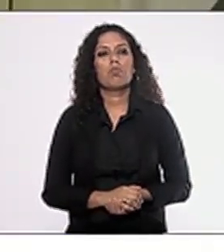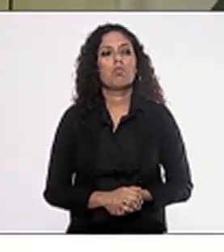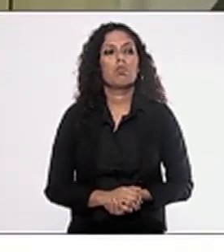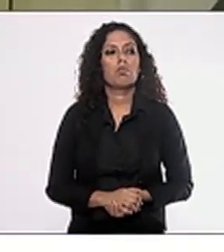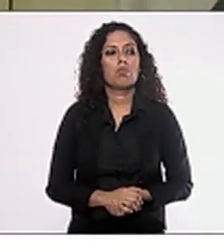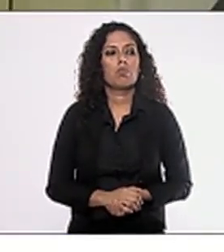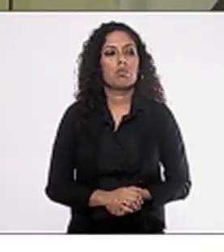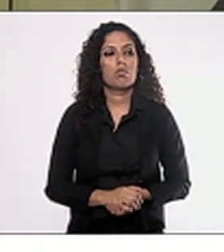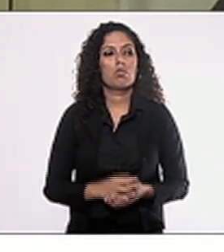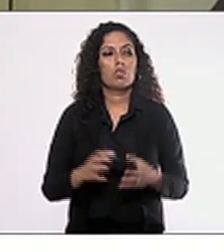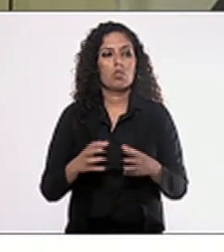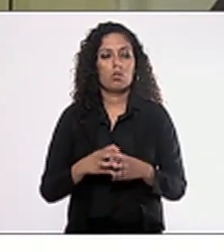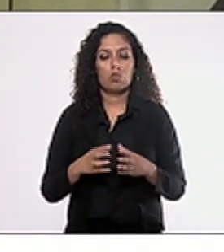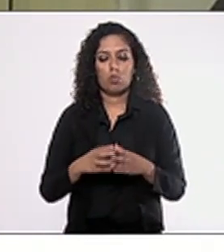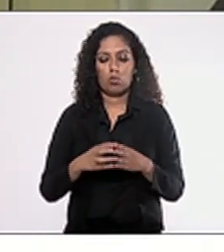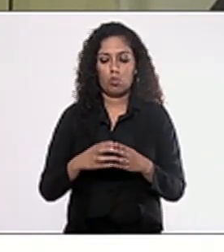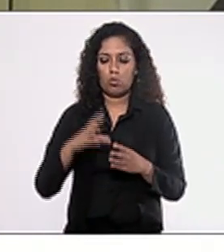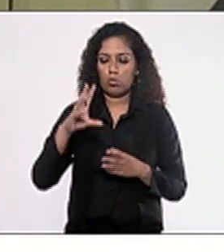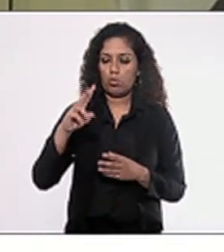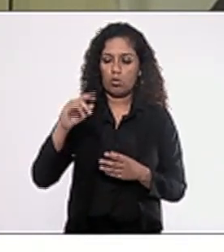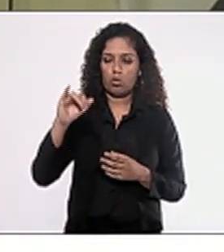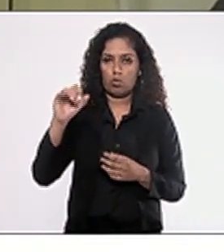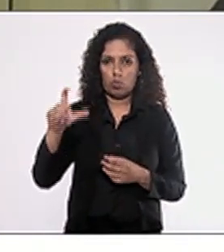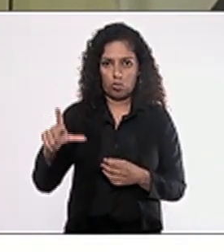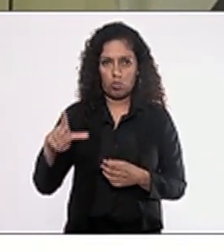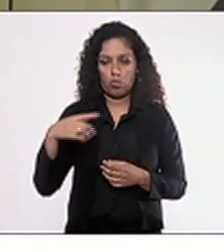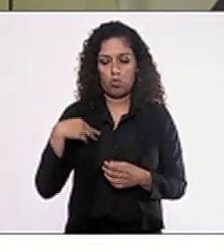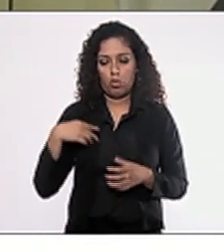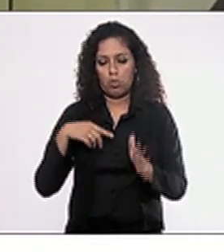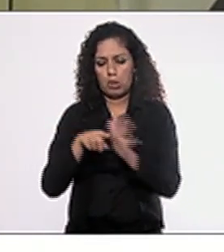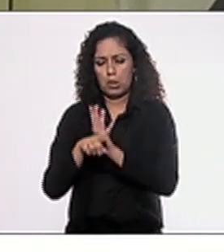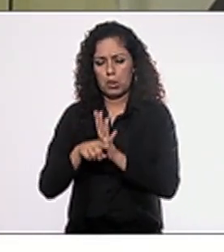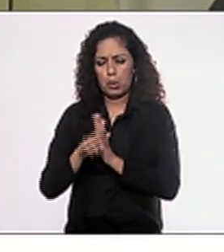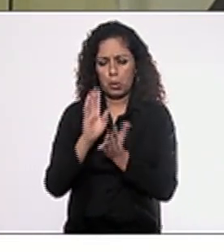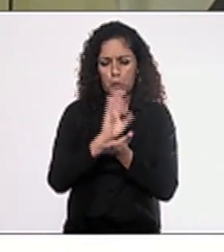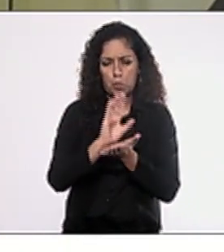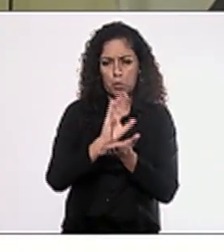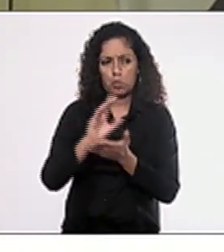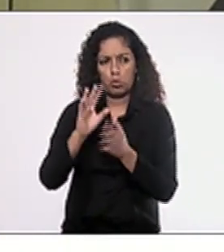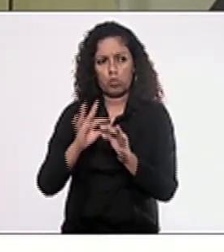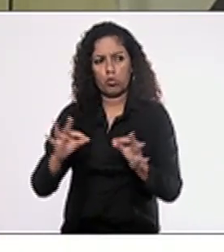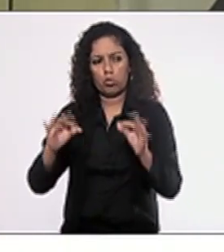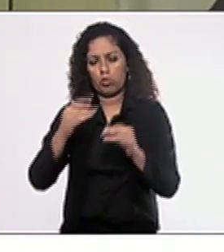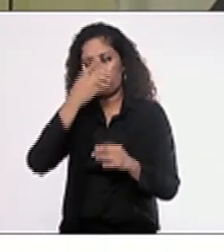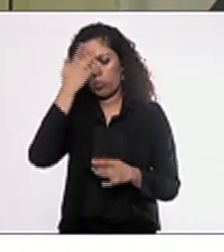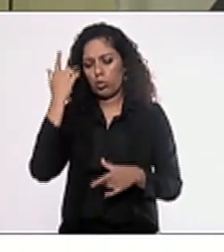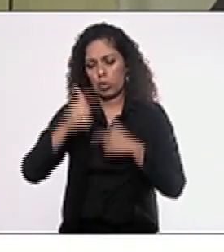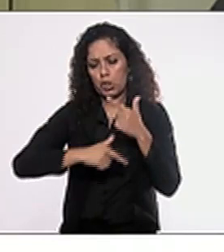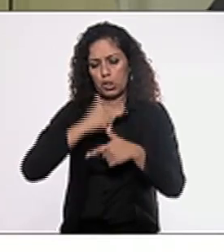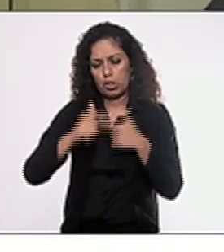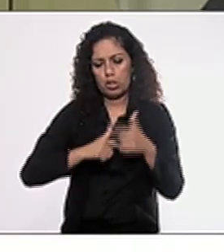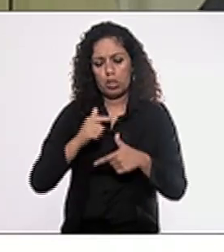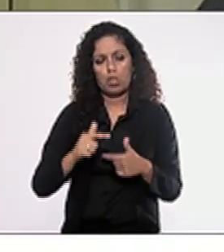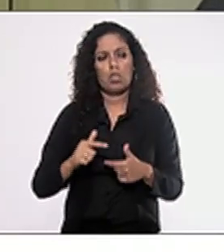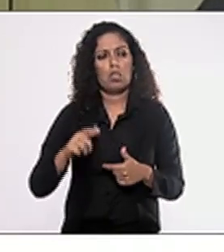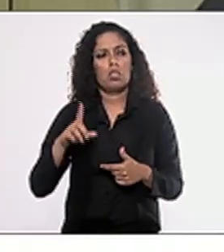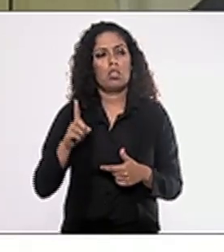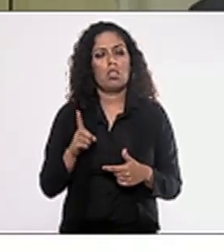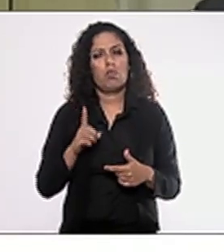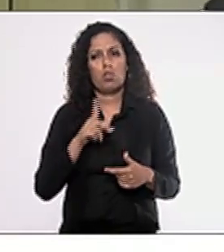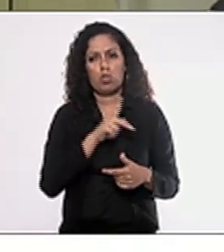E na coordenação civil, eu, de certa forma, coordeno todos os defensores que trabalham na área civil, nas